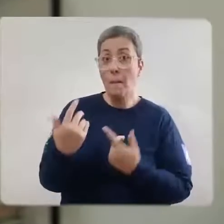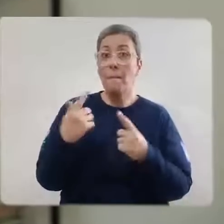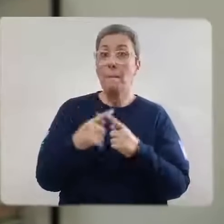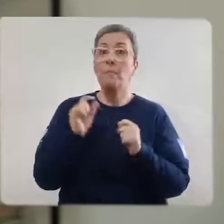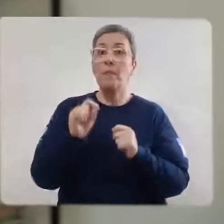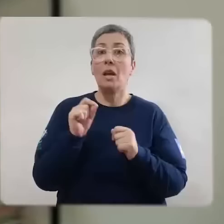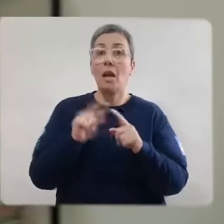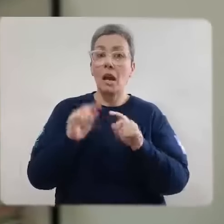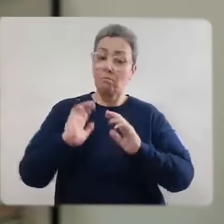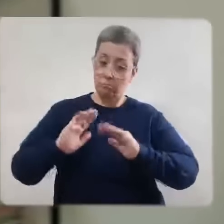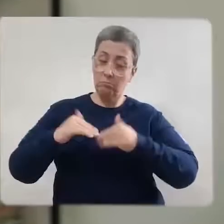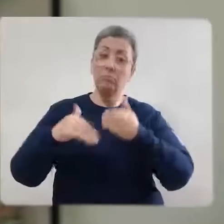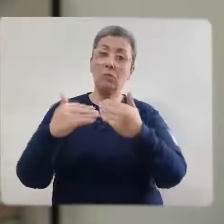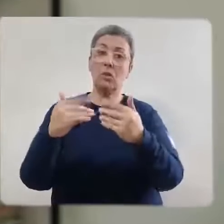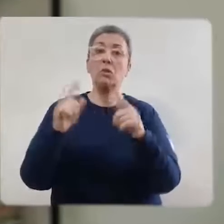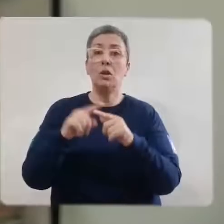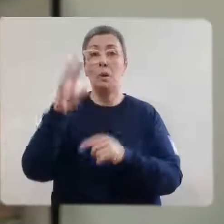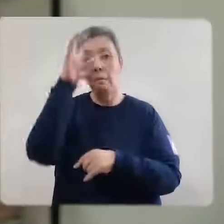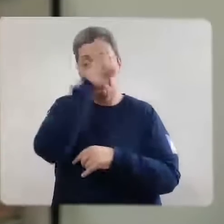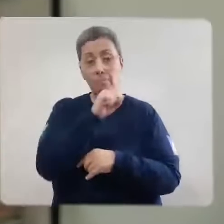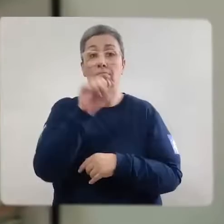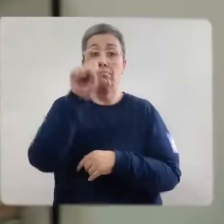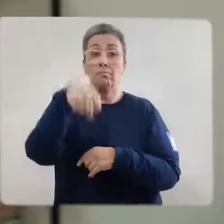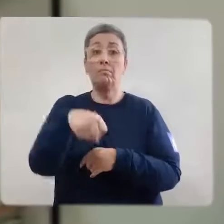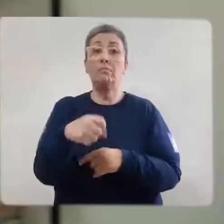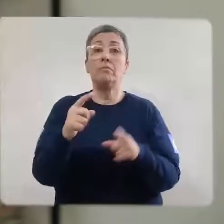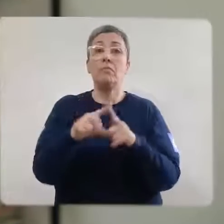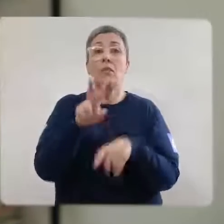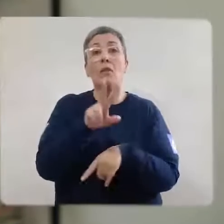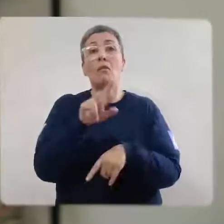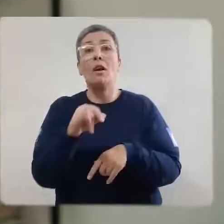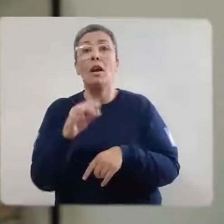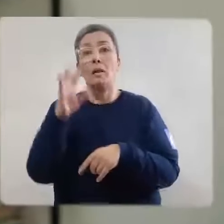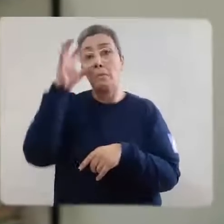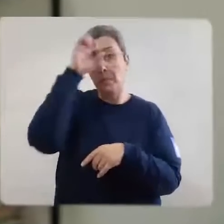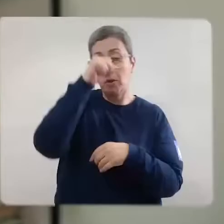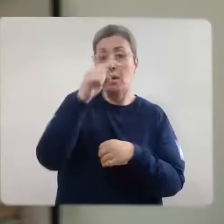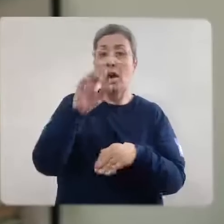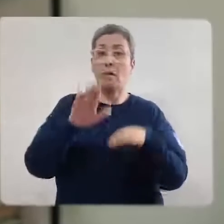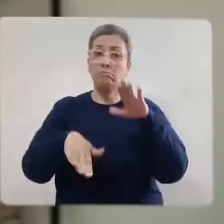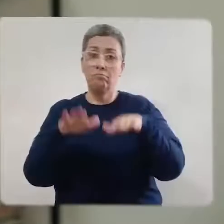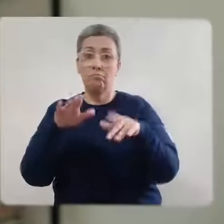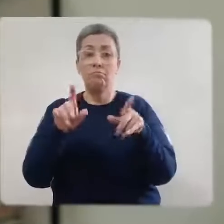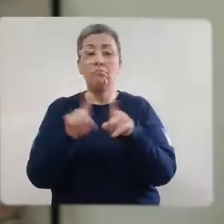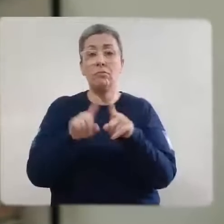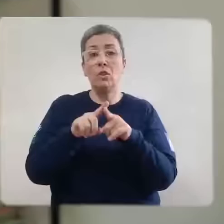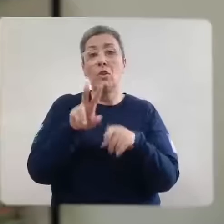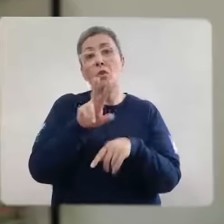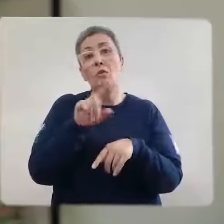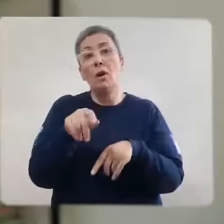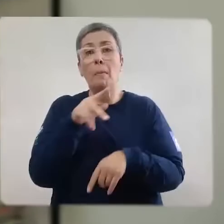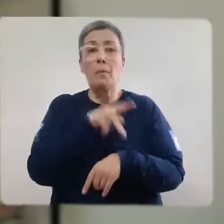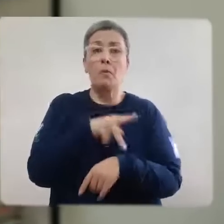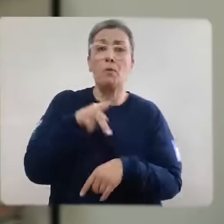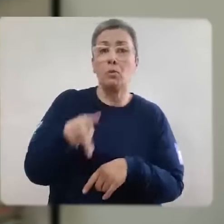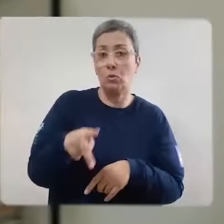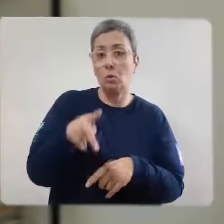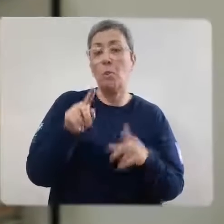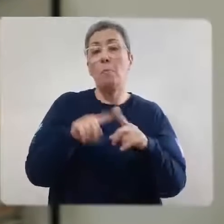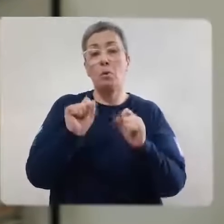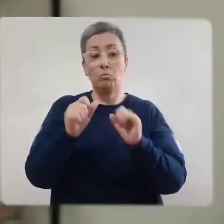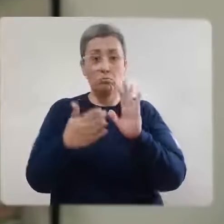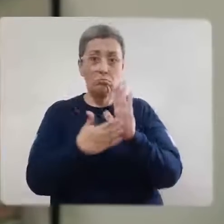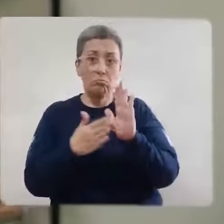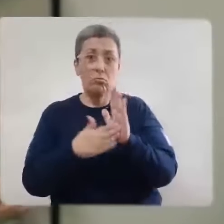para a criança é um processo, né, de aprendizagem. Então ela vai aprender. Muitas vezes eu vou professora, né,